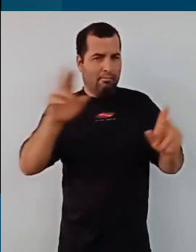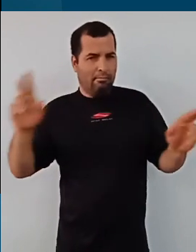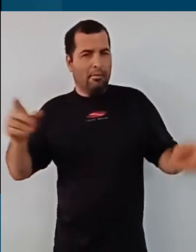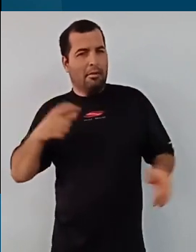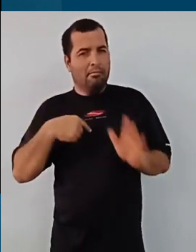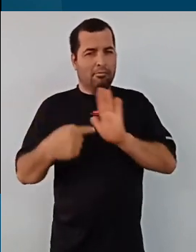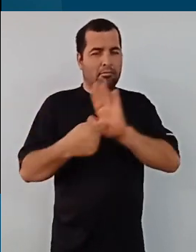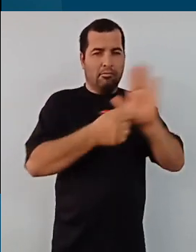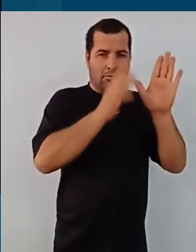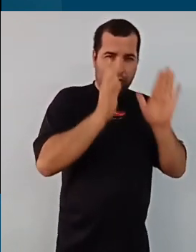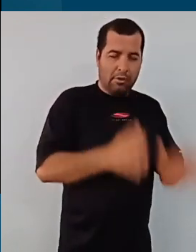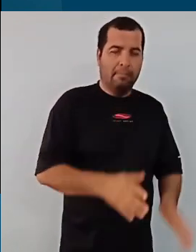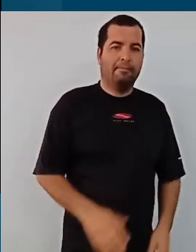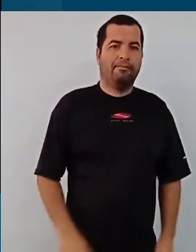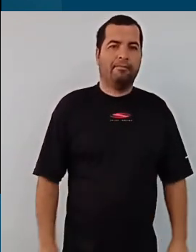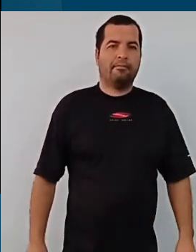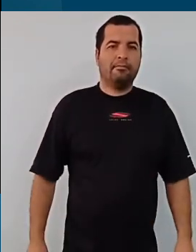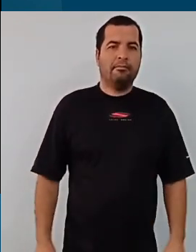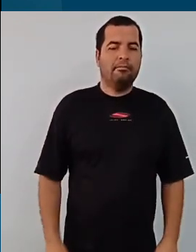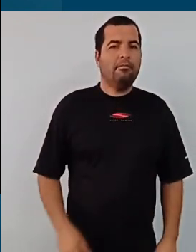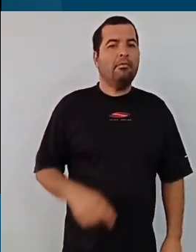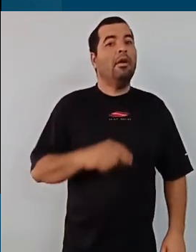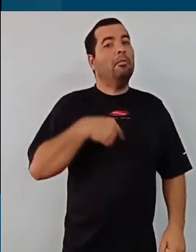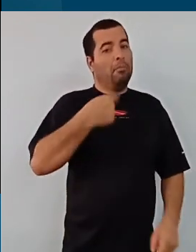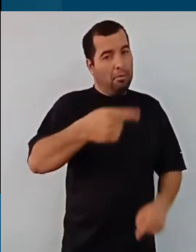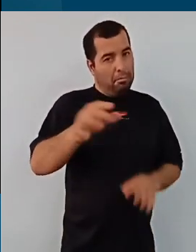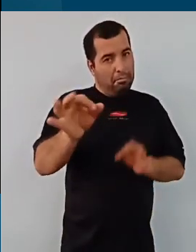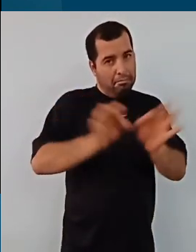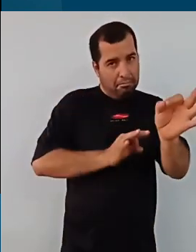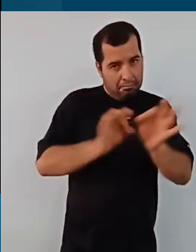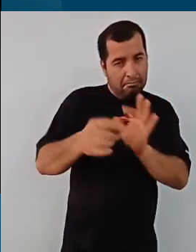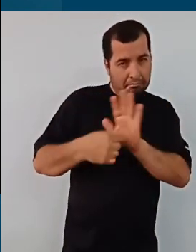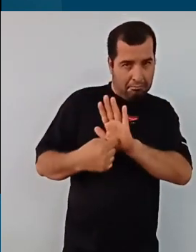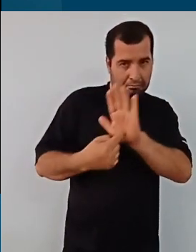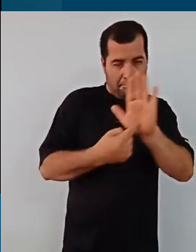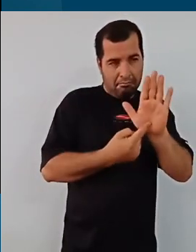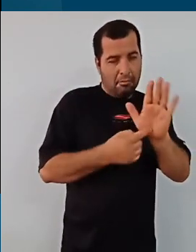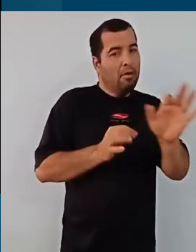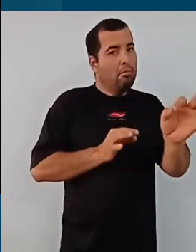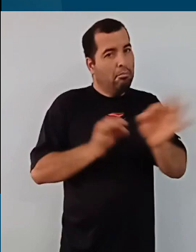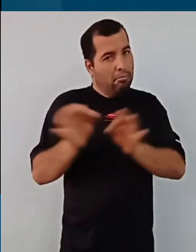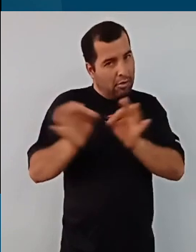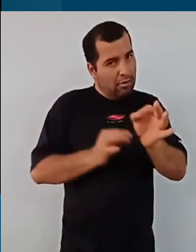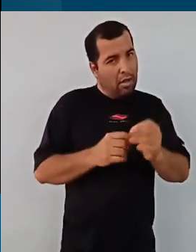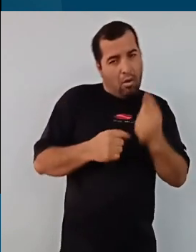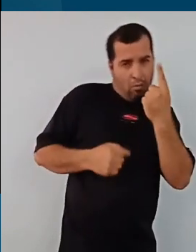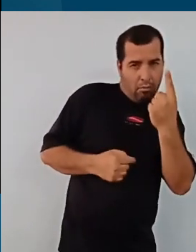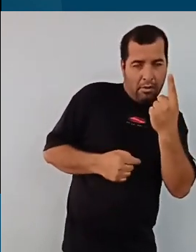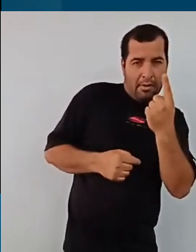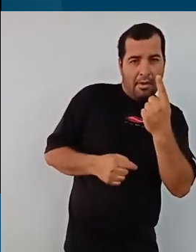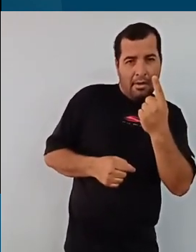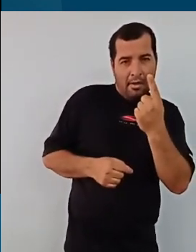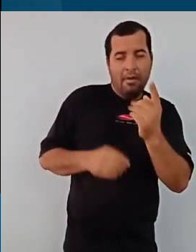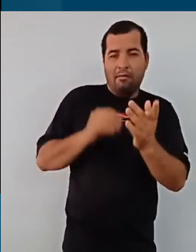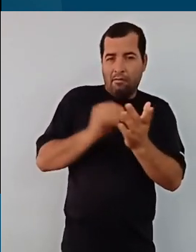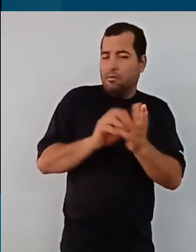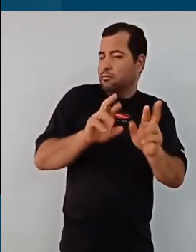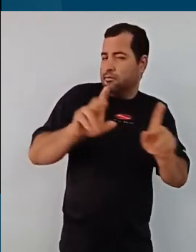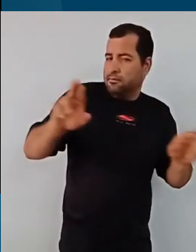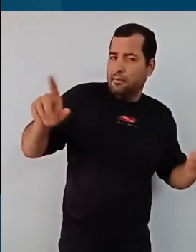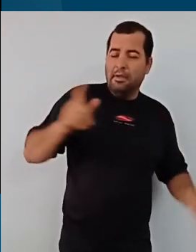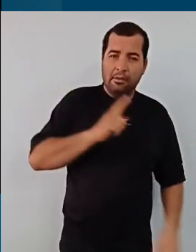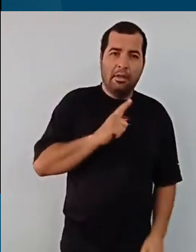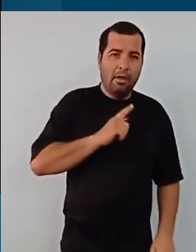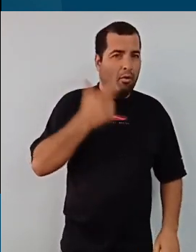dele. Aí aparecem os projetos. Os projetos é uma metodologia ativa, é parte, é um recurso, é